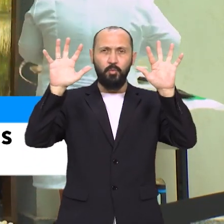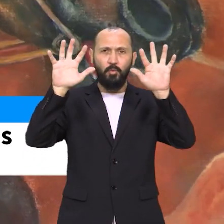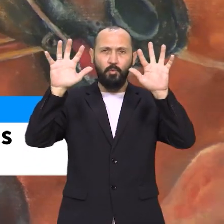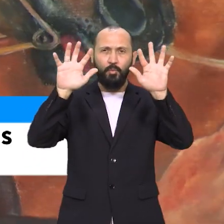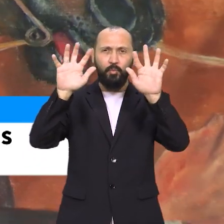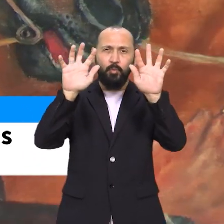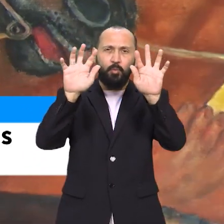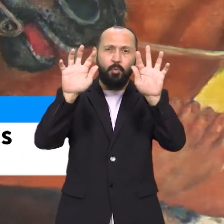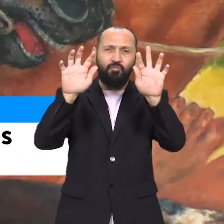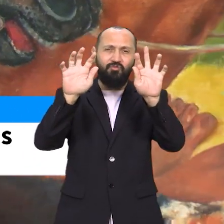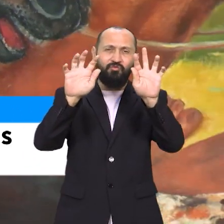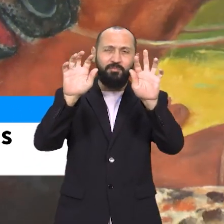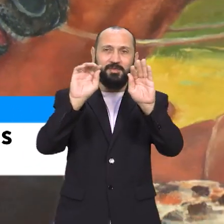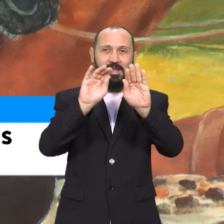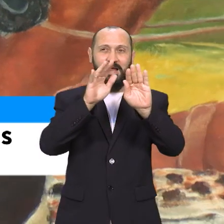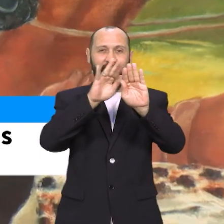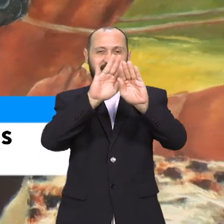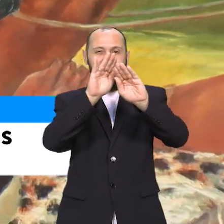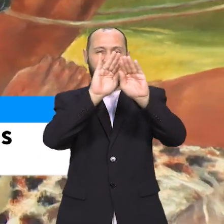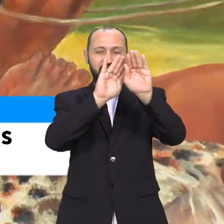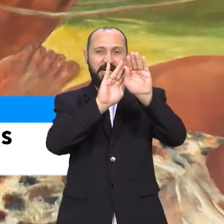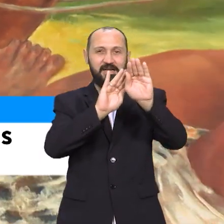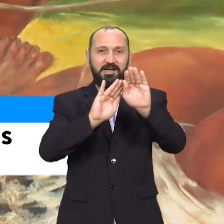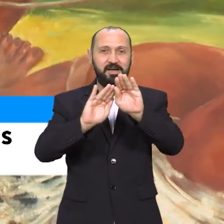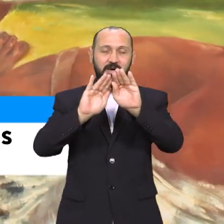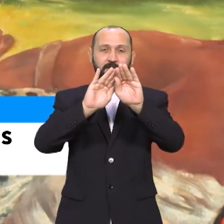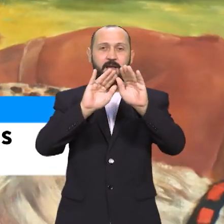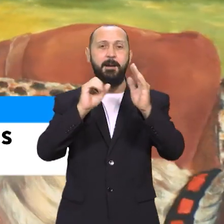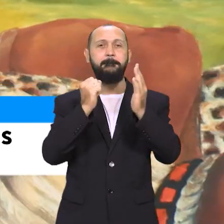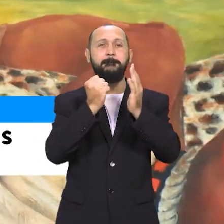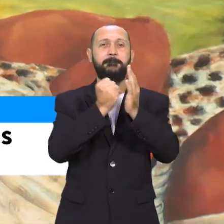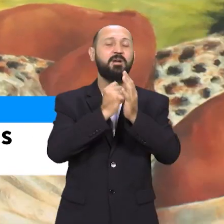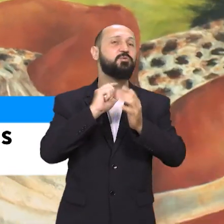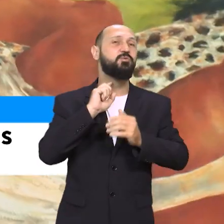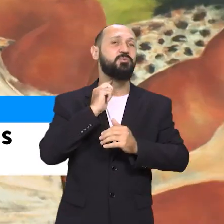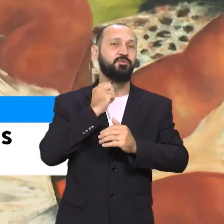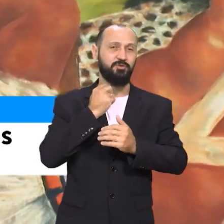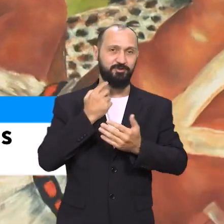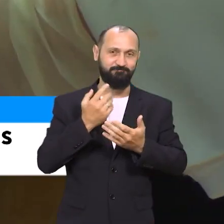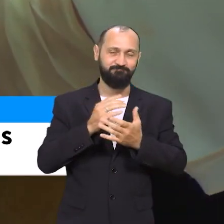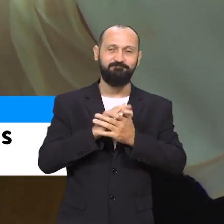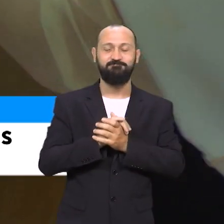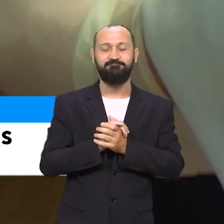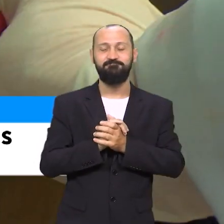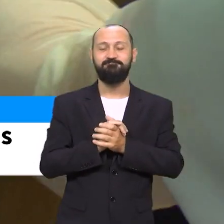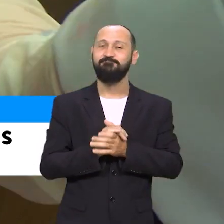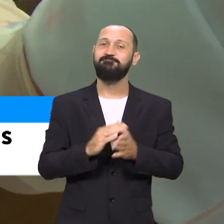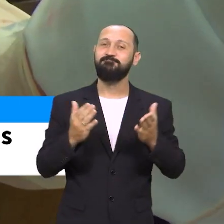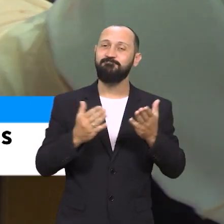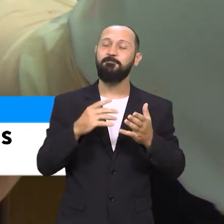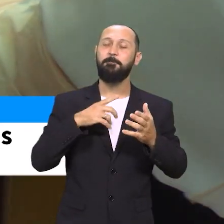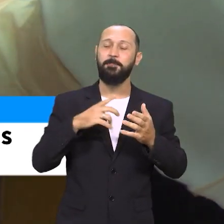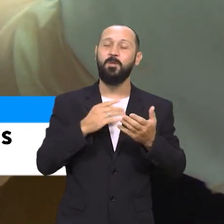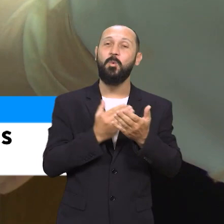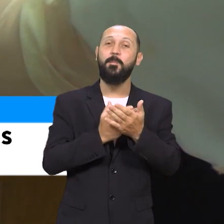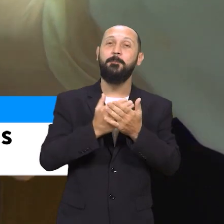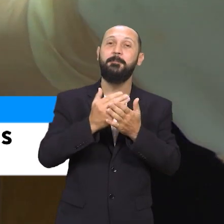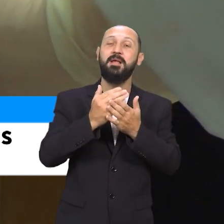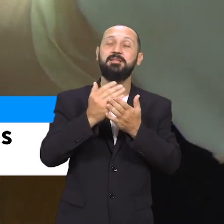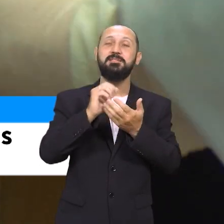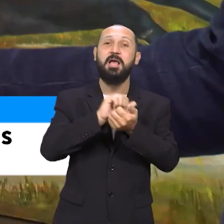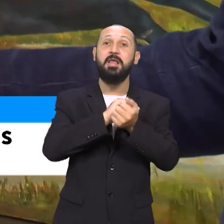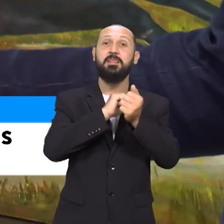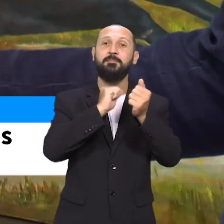apresentar ressecamento e craquelamentos, além de marcas de sujidade. Agora, passa por